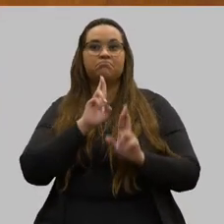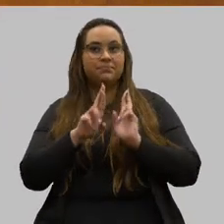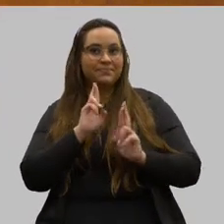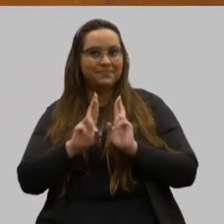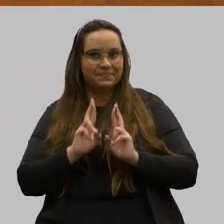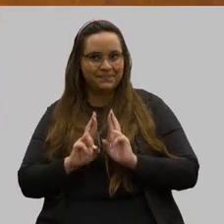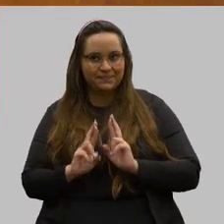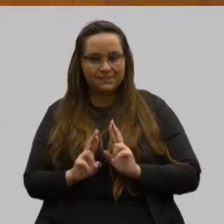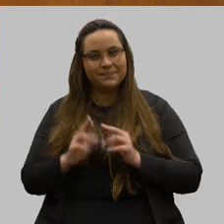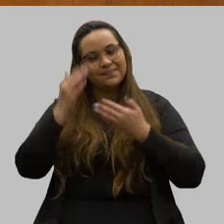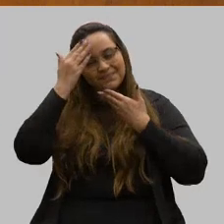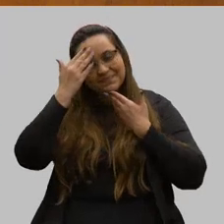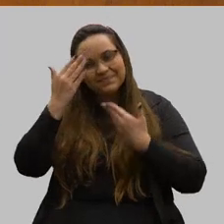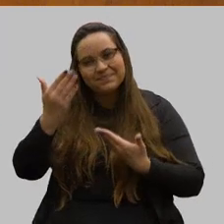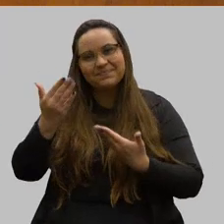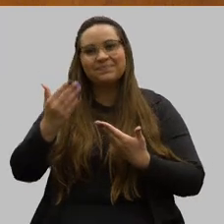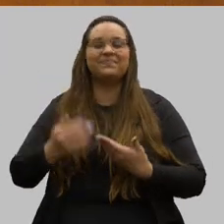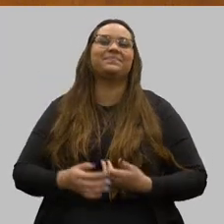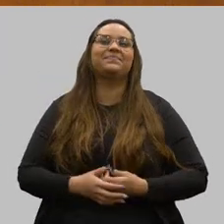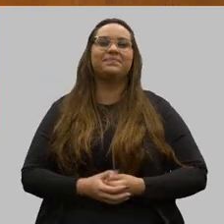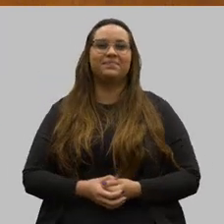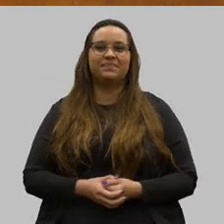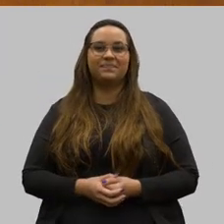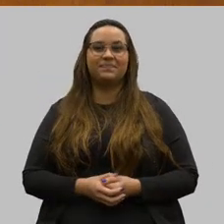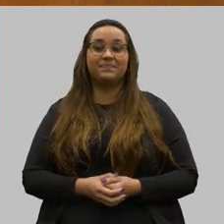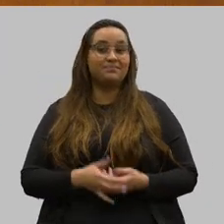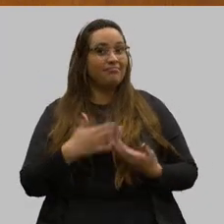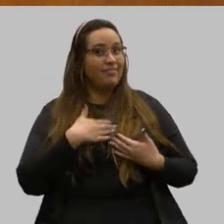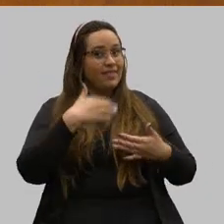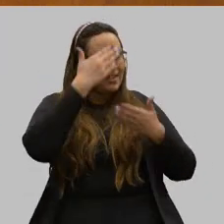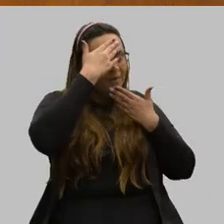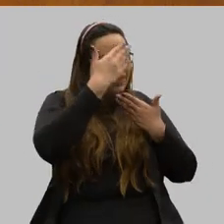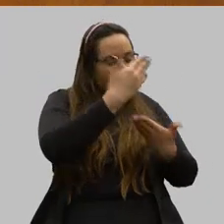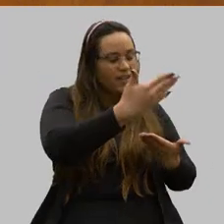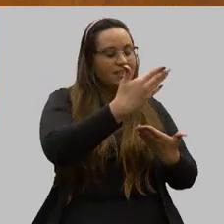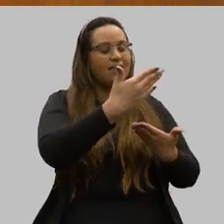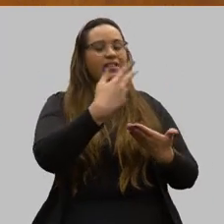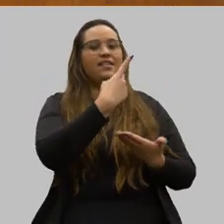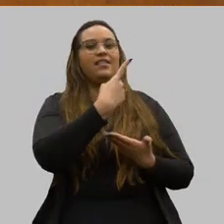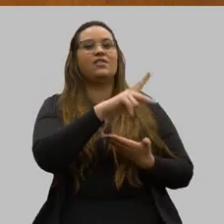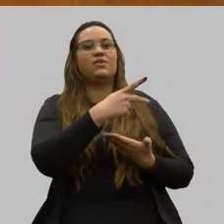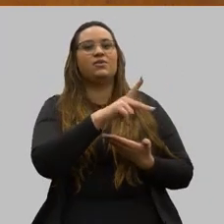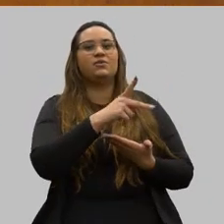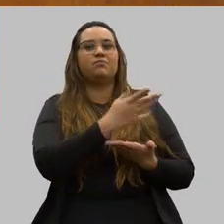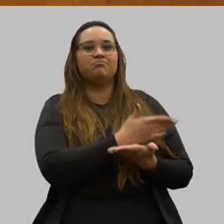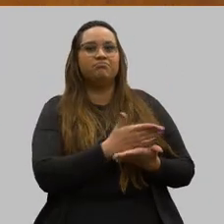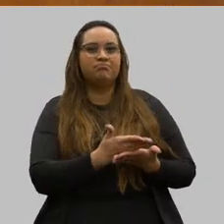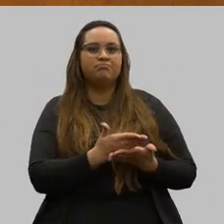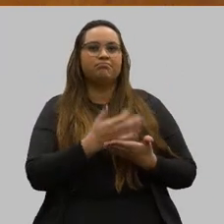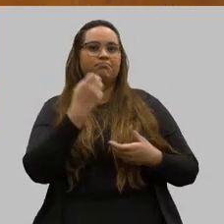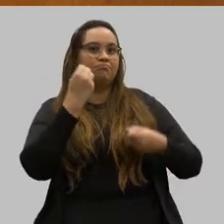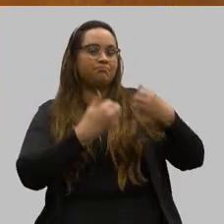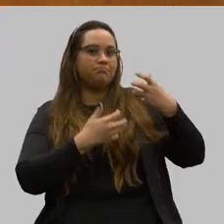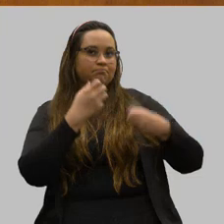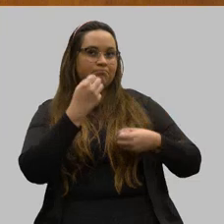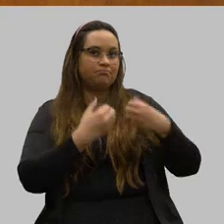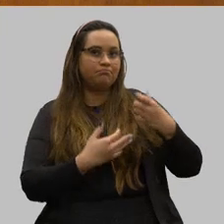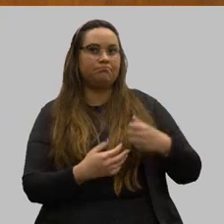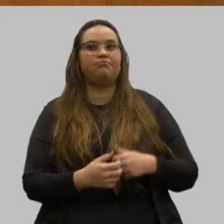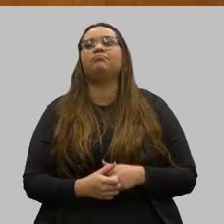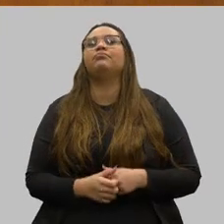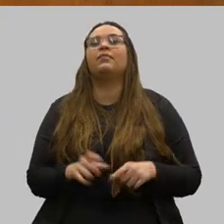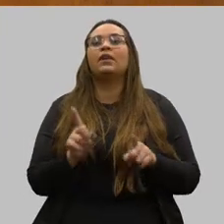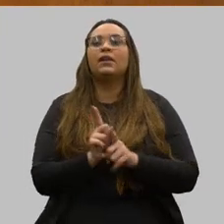necessários Obrigado deputados Eu que agradeço as considerações iniciais do coronel Erlon indago é